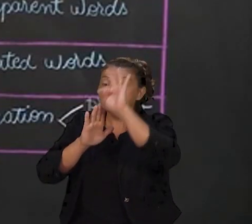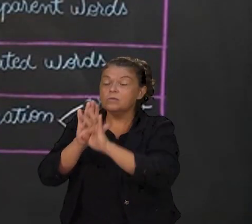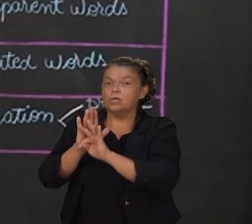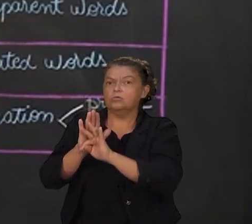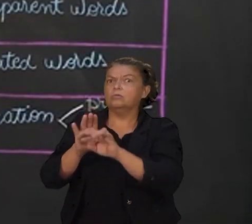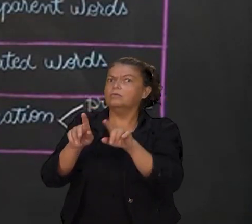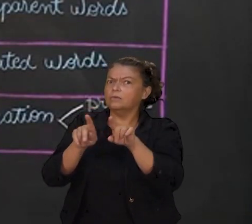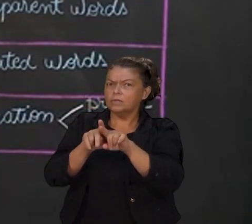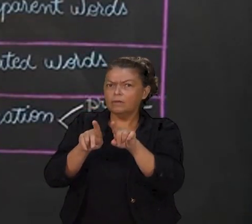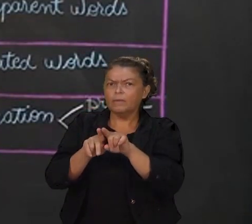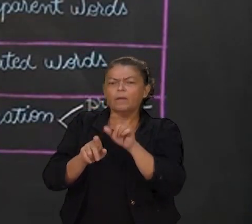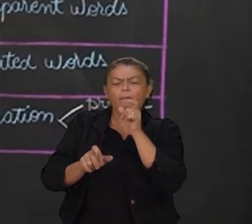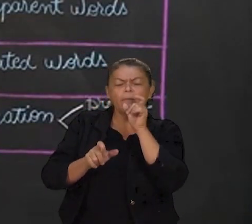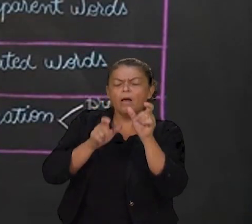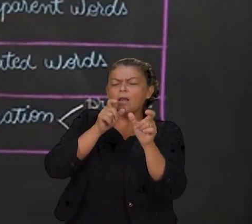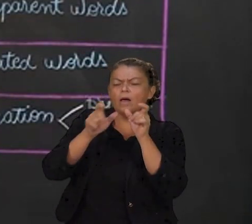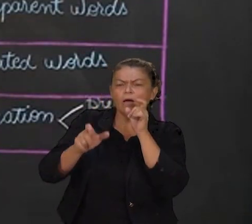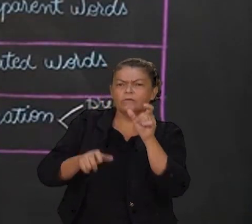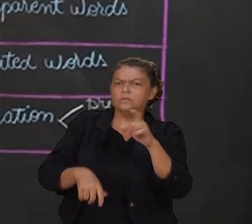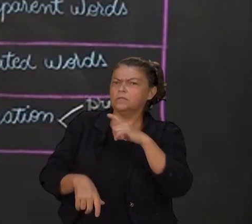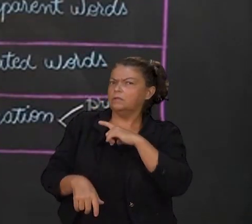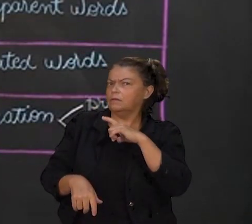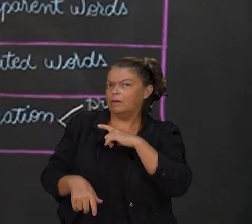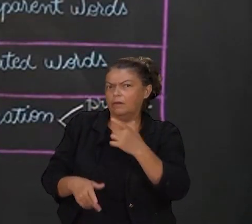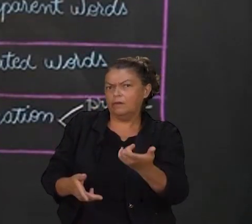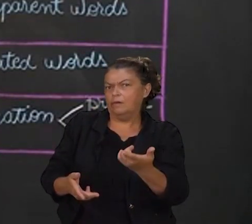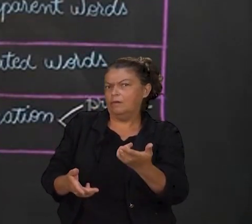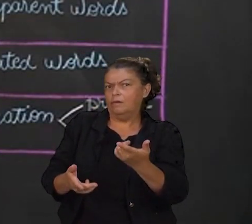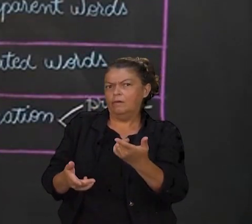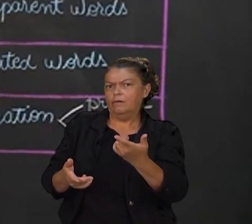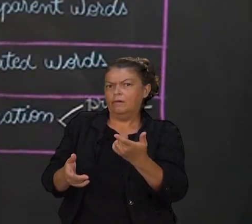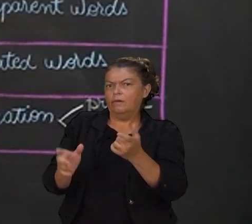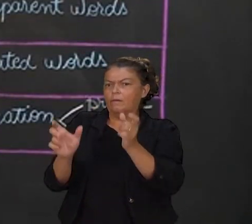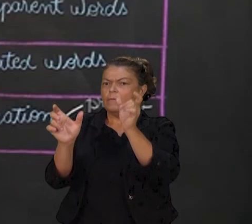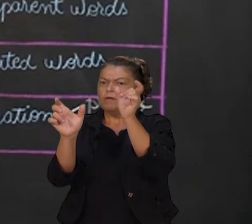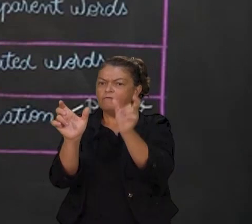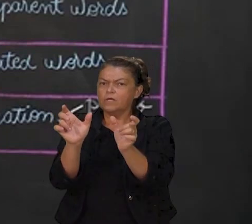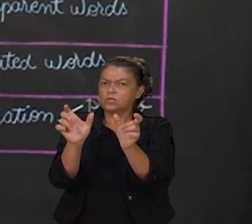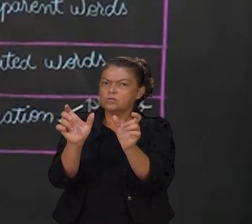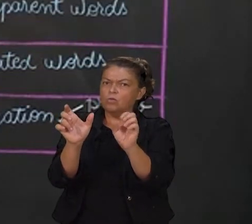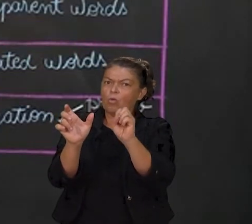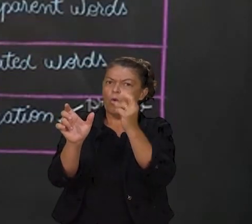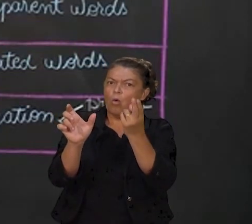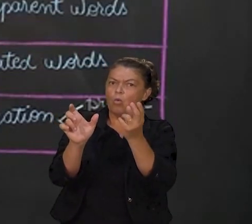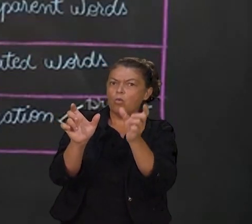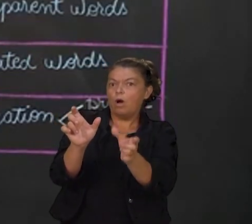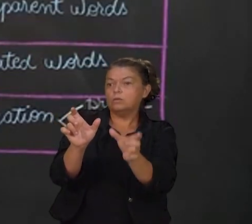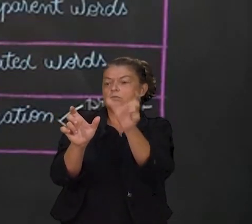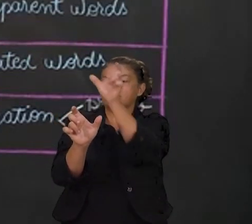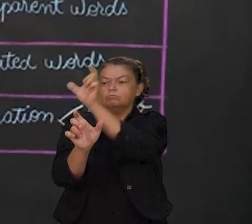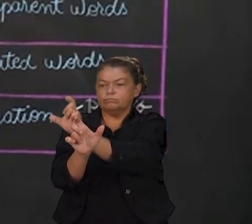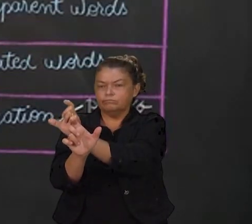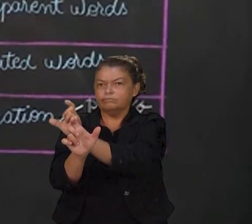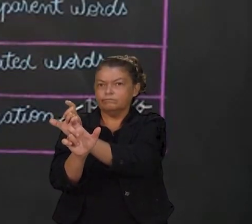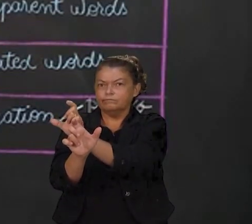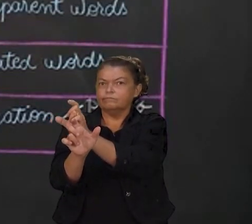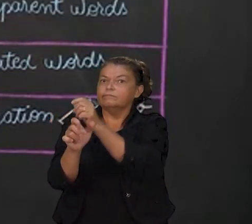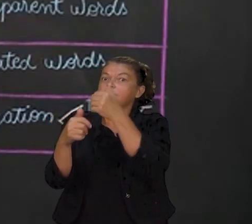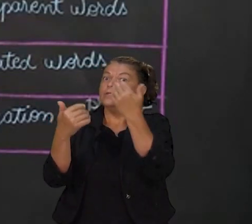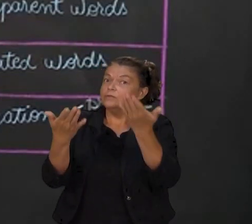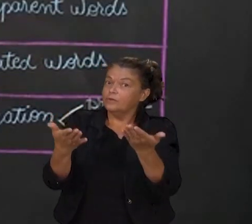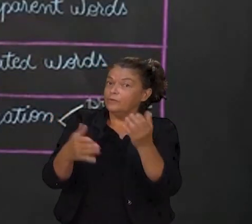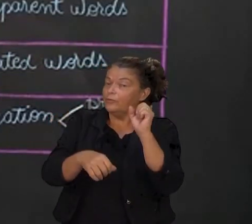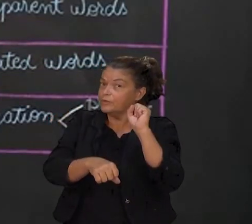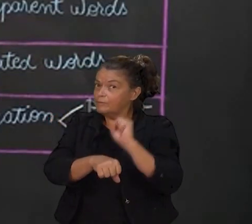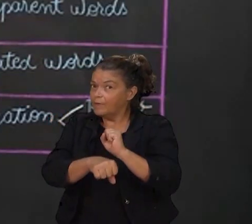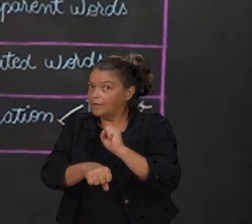vou buscar palavras que tenham acréscimo de prefixo ou sufixo. Espero que vocês